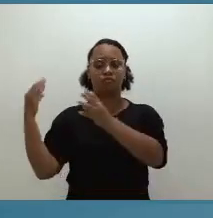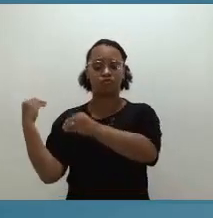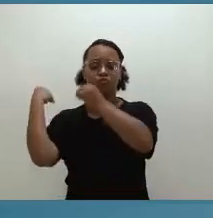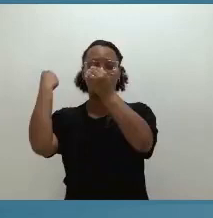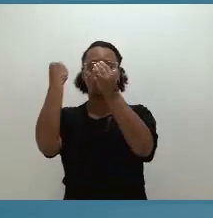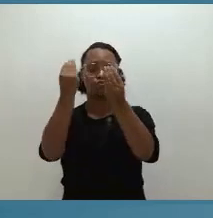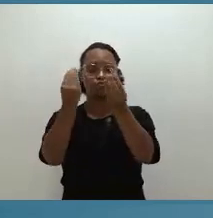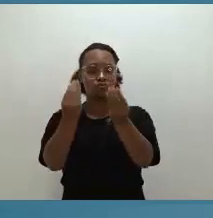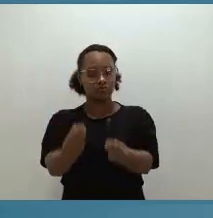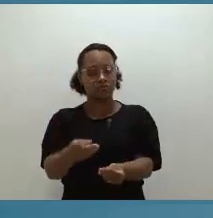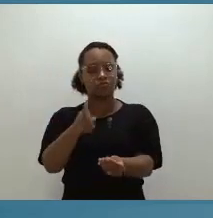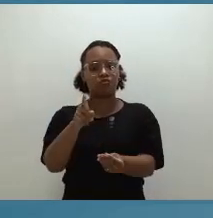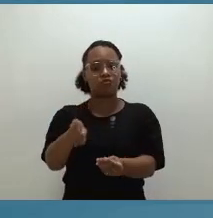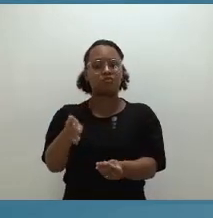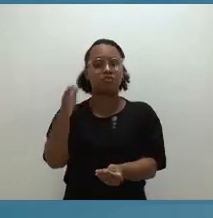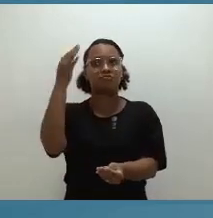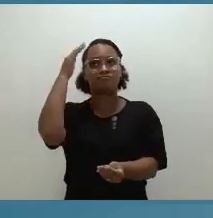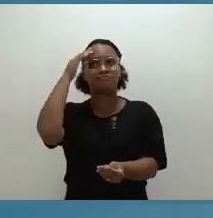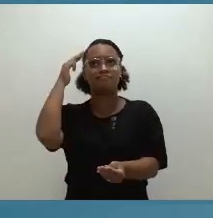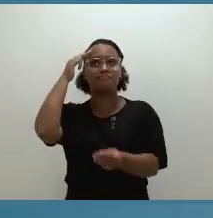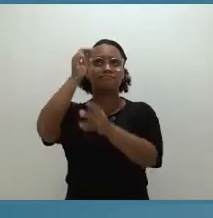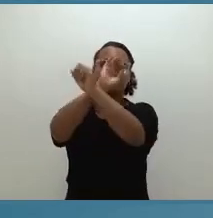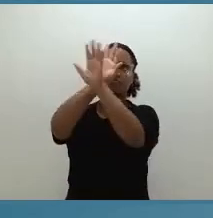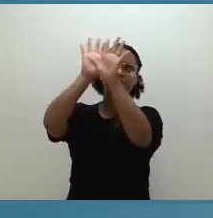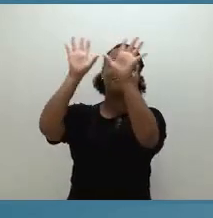a realização do seu grande sonho.